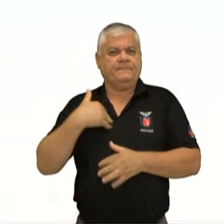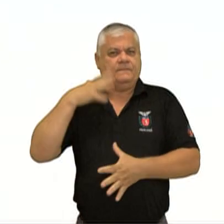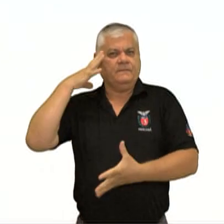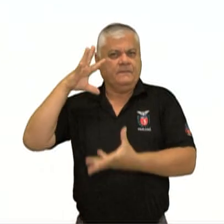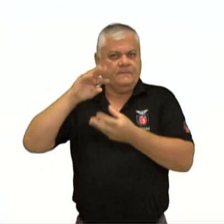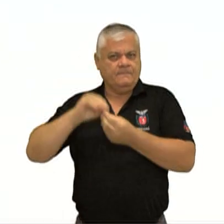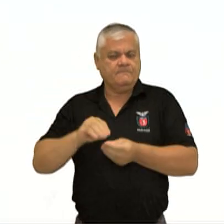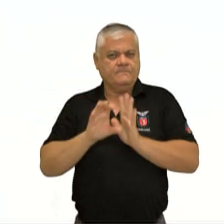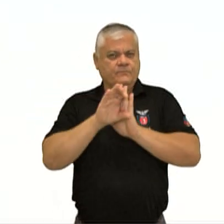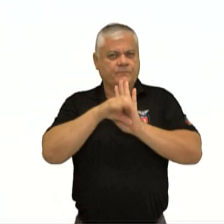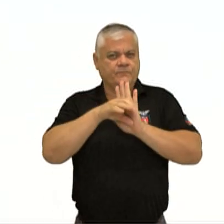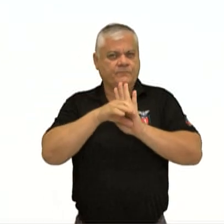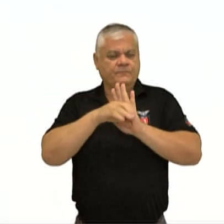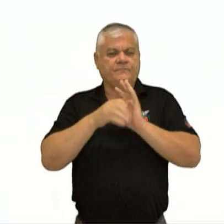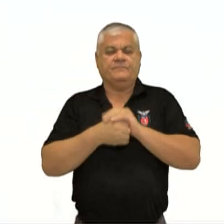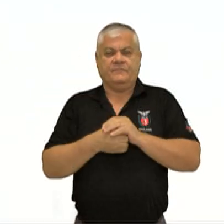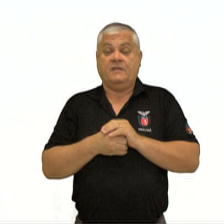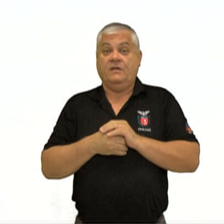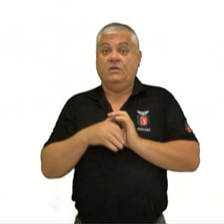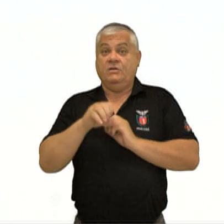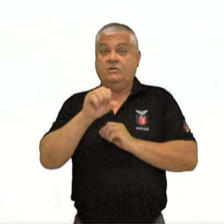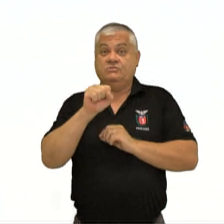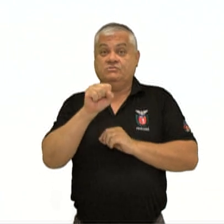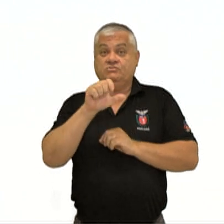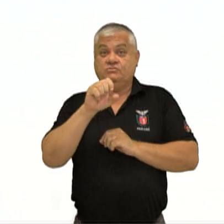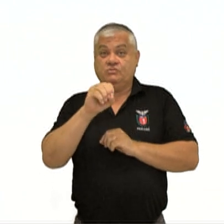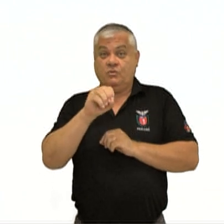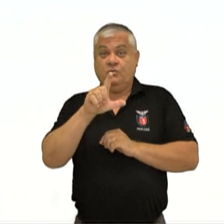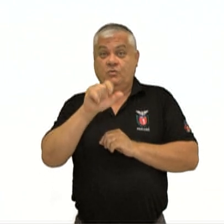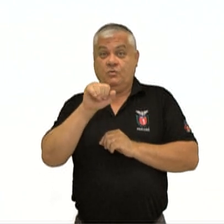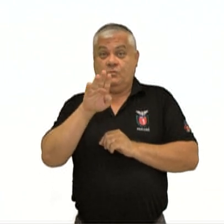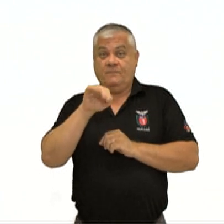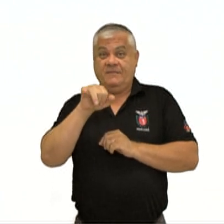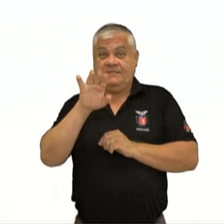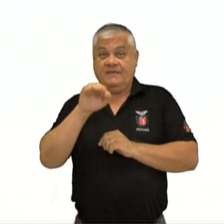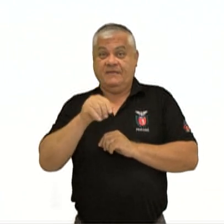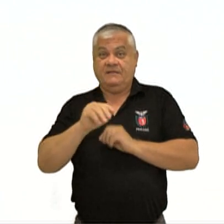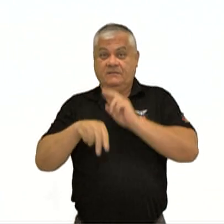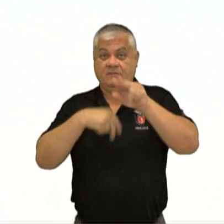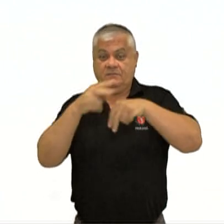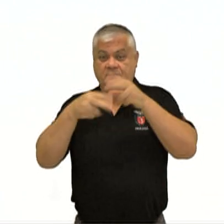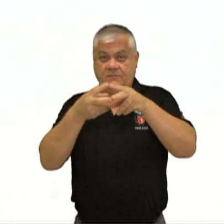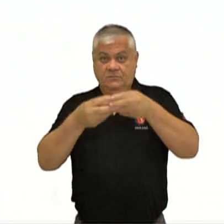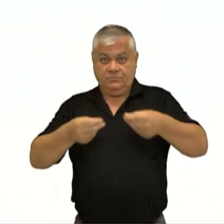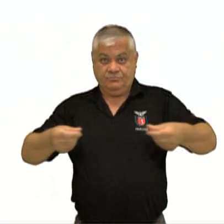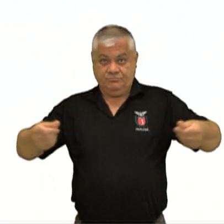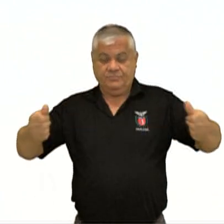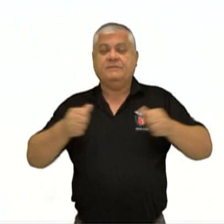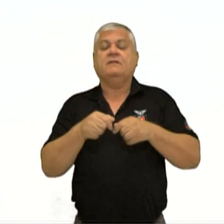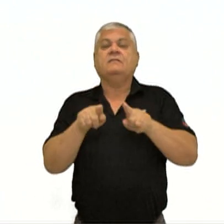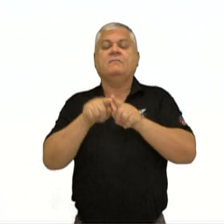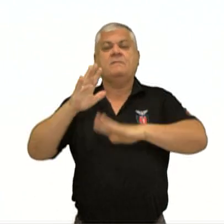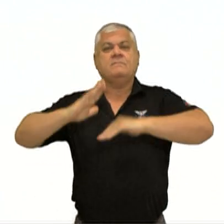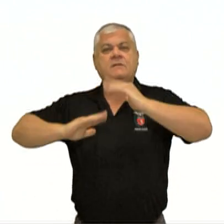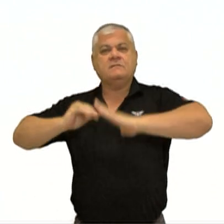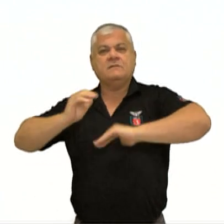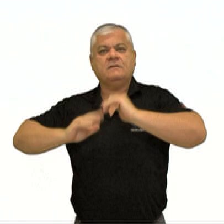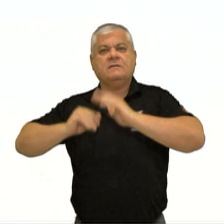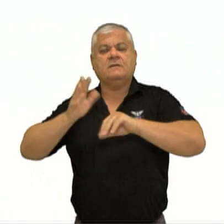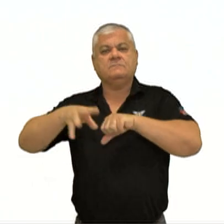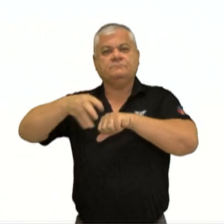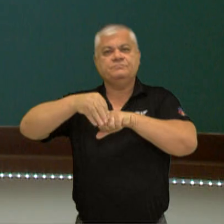o conceito de coeficiente de solubilidade, ler e interpretar gráficos de solubilidade e praticar o conhecimento por